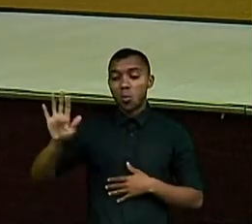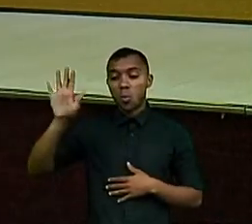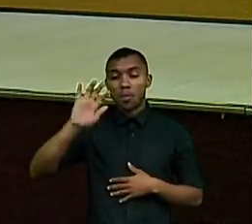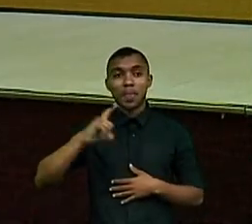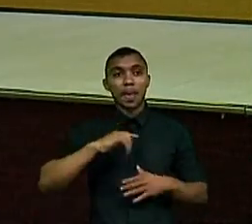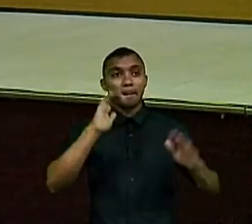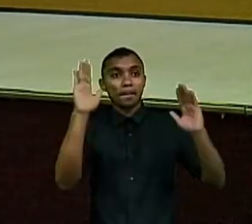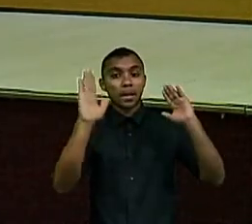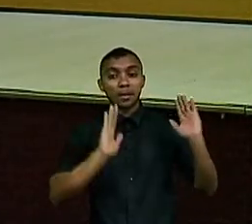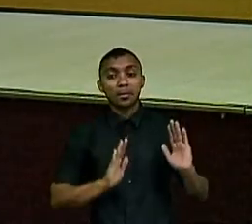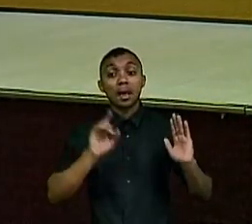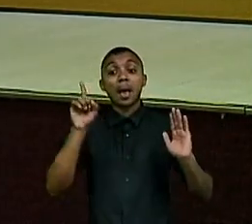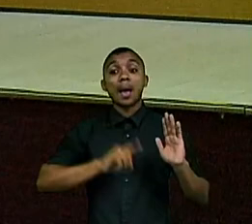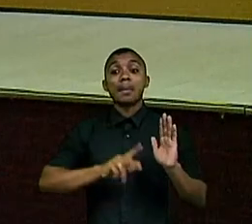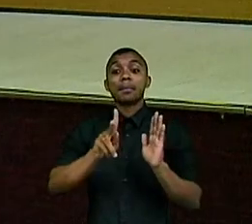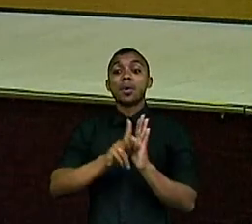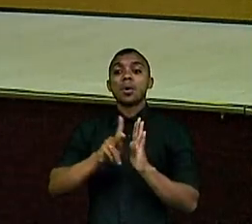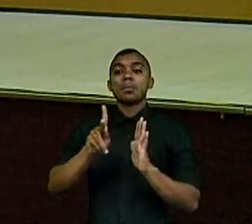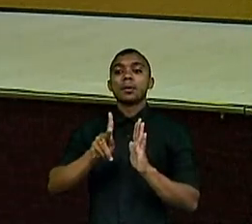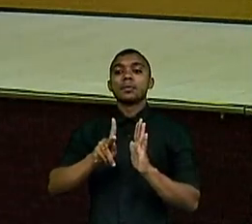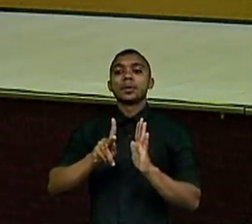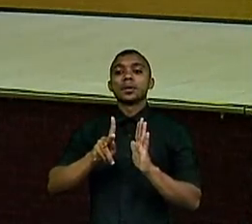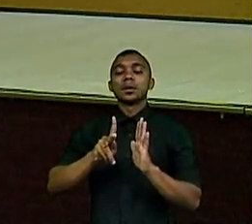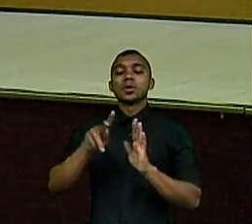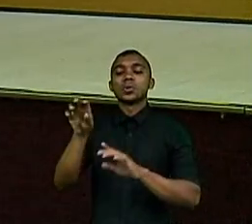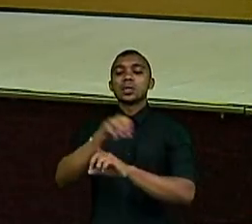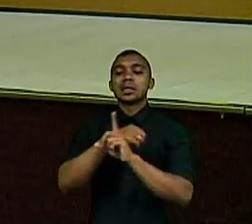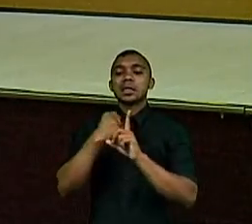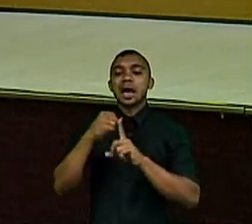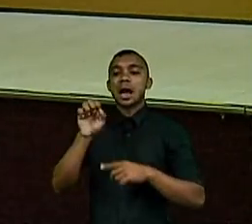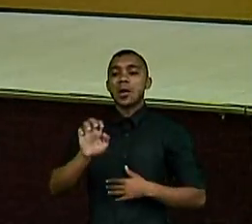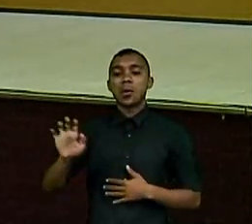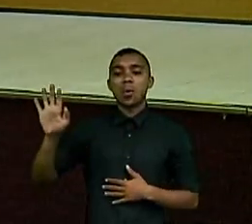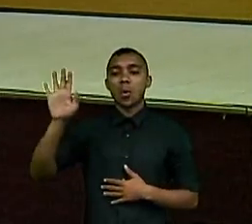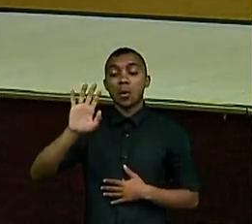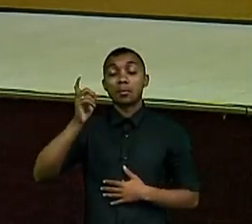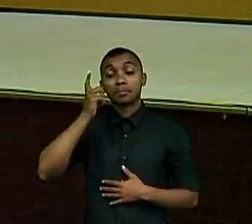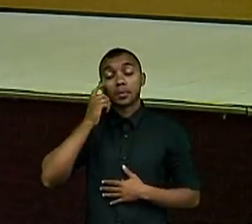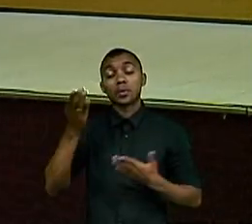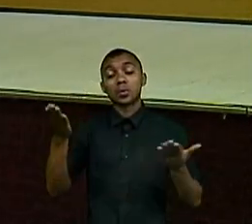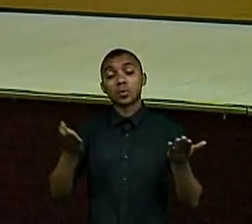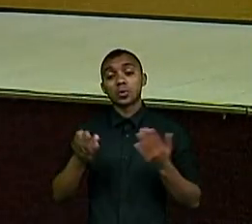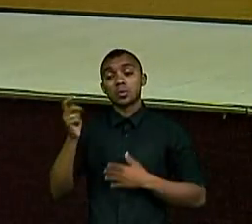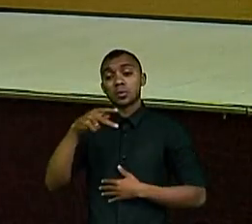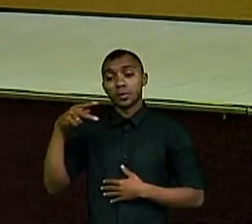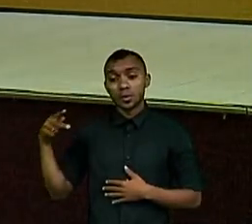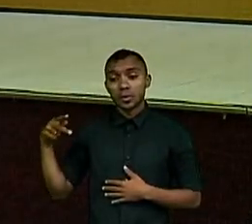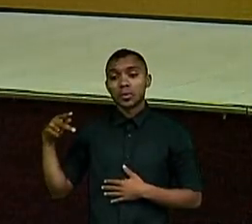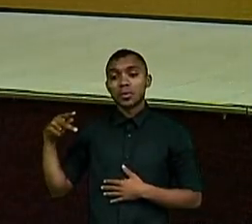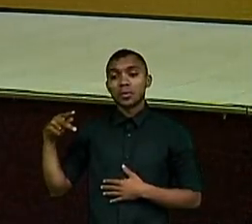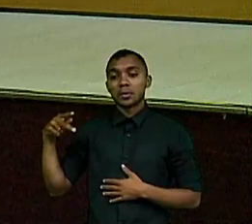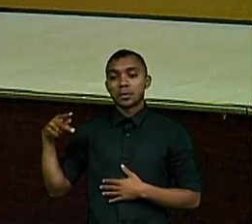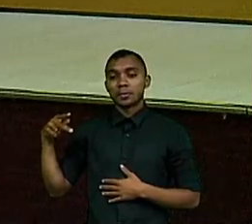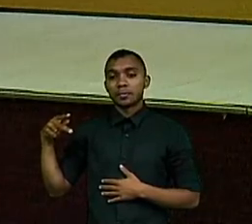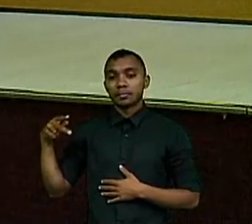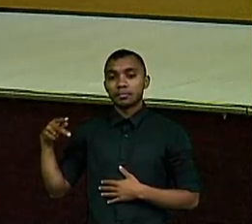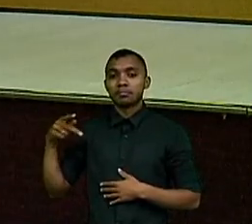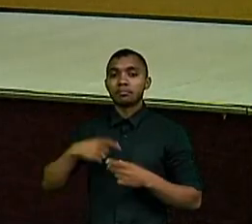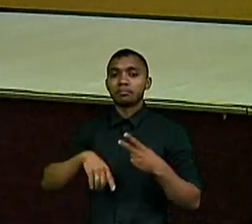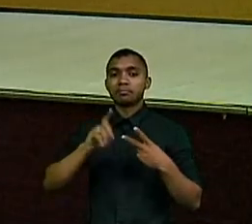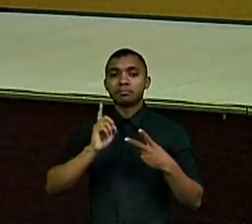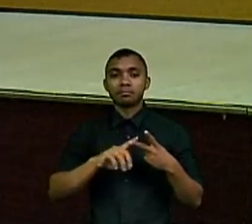sociedade europeia Porque infelizmente ainda hoje por mais os professores de história como a professora herediana como os colegas